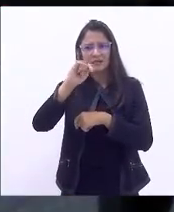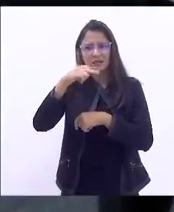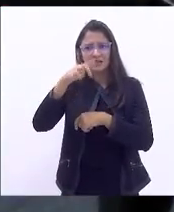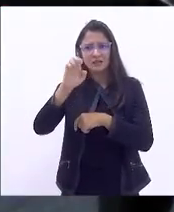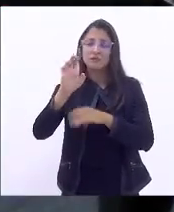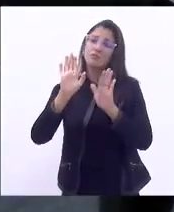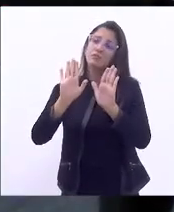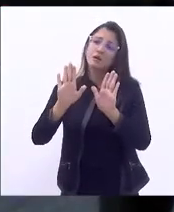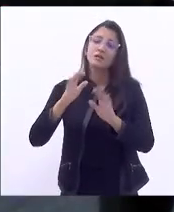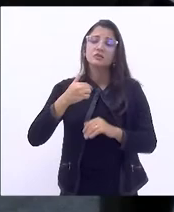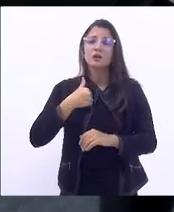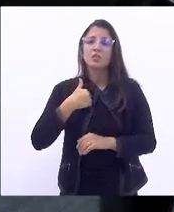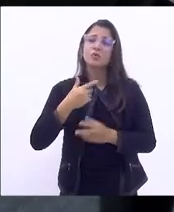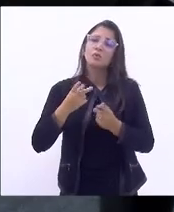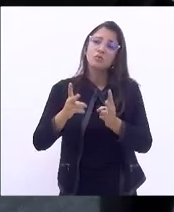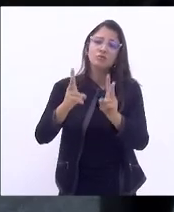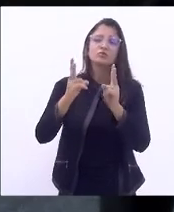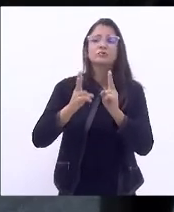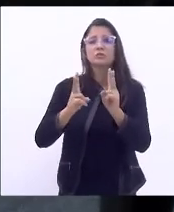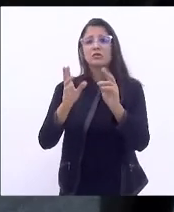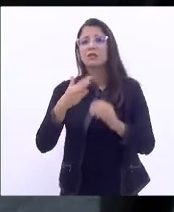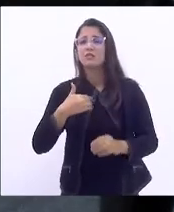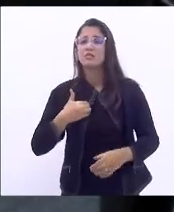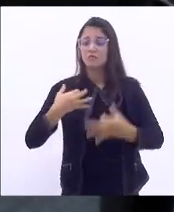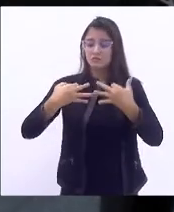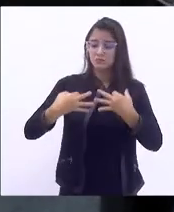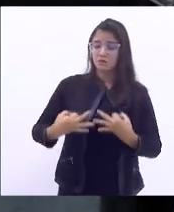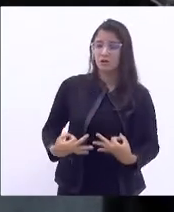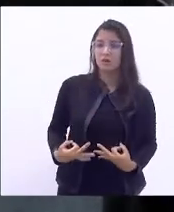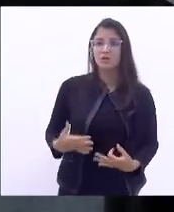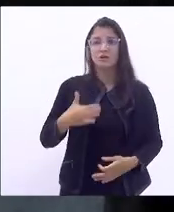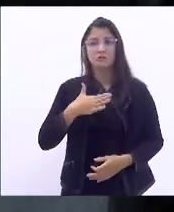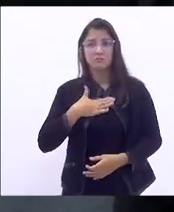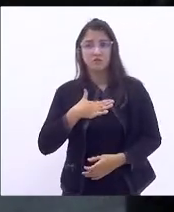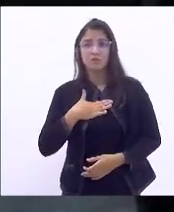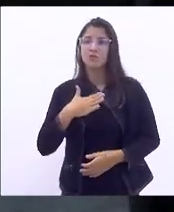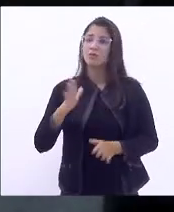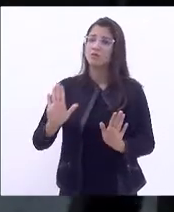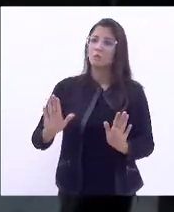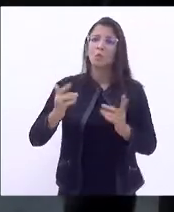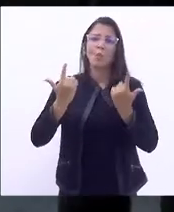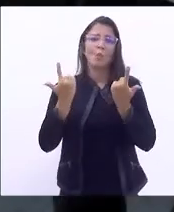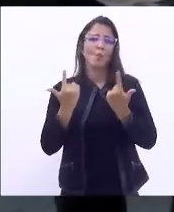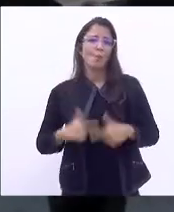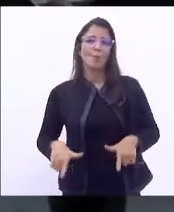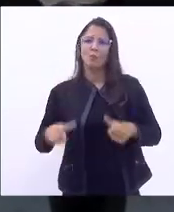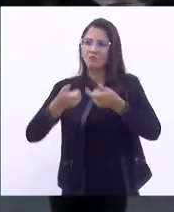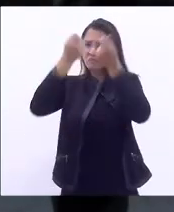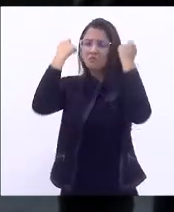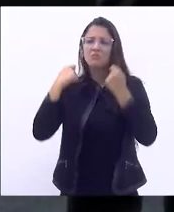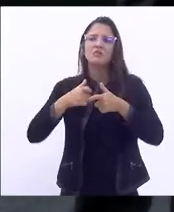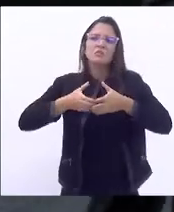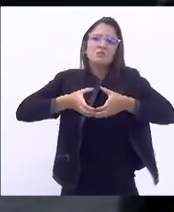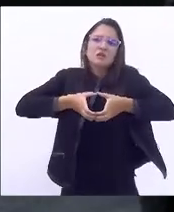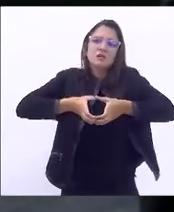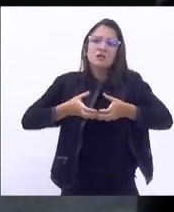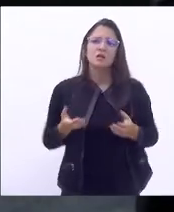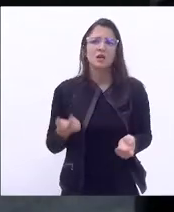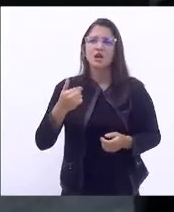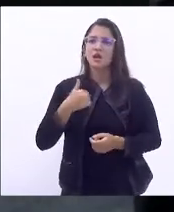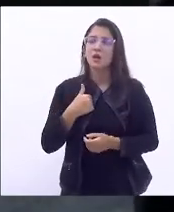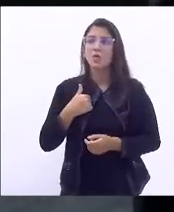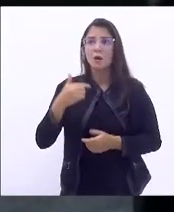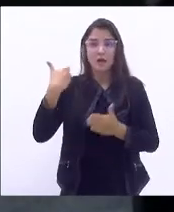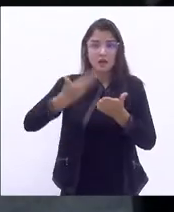mantenho o meu padrão ideológico, que é me abster em qualquer tipo de medalha. Eu só não me abstive até hoje na medalha